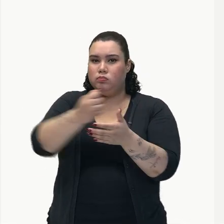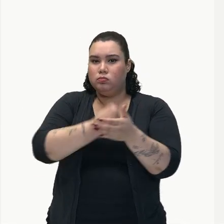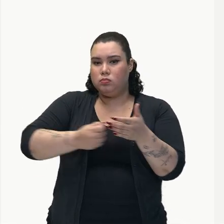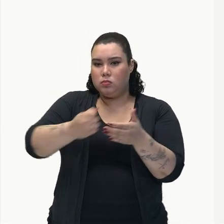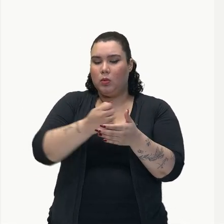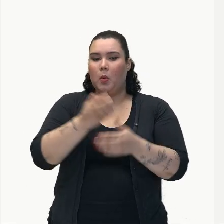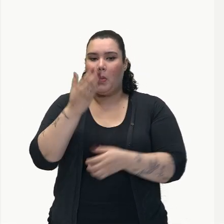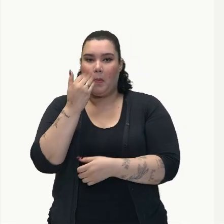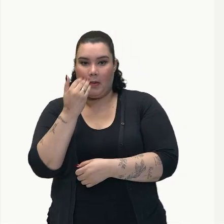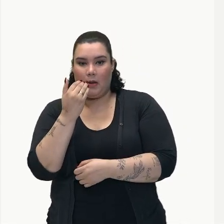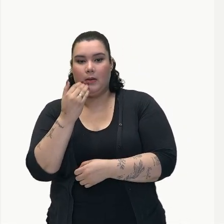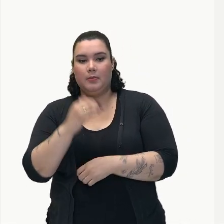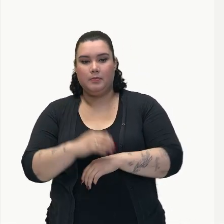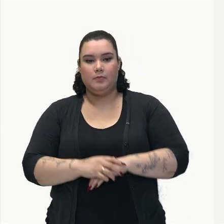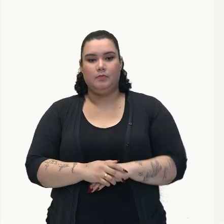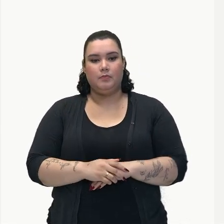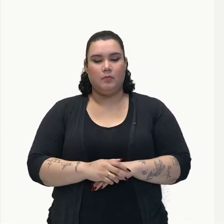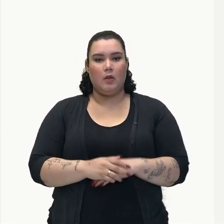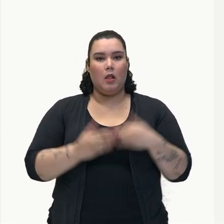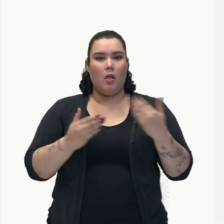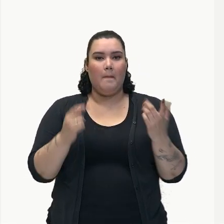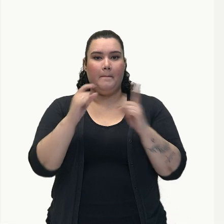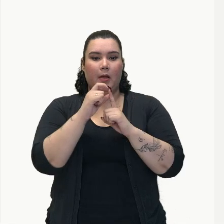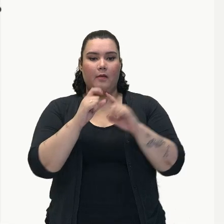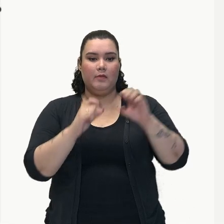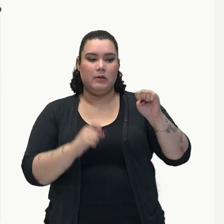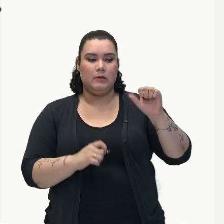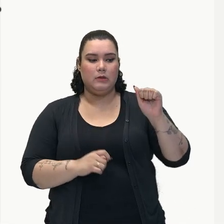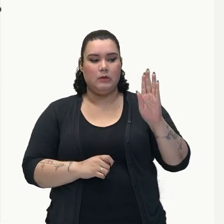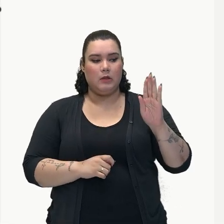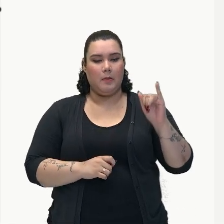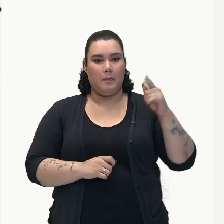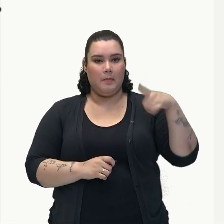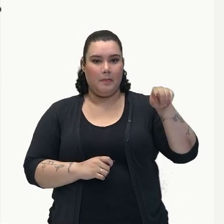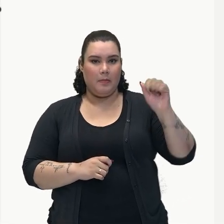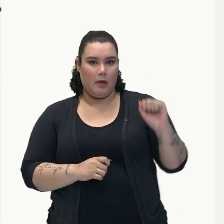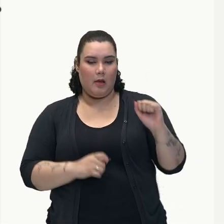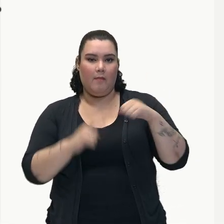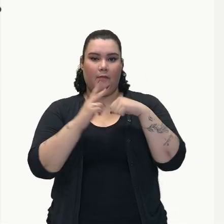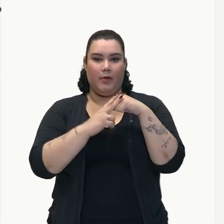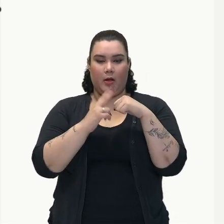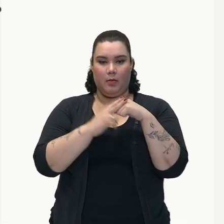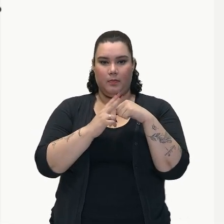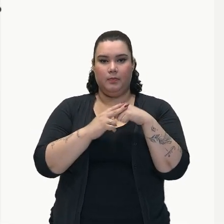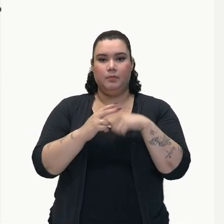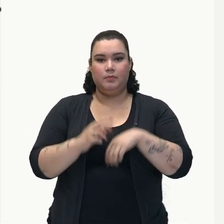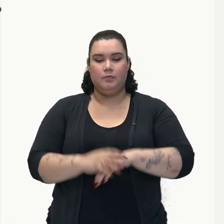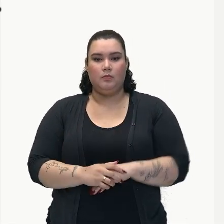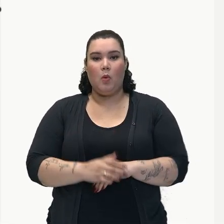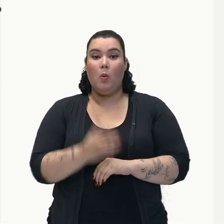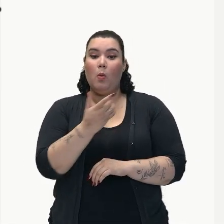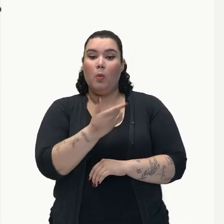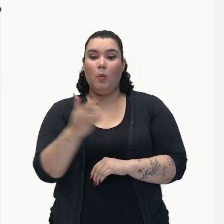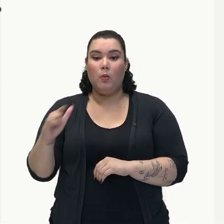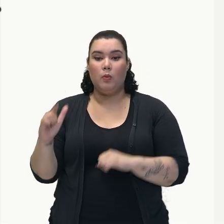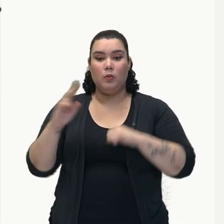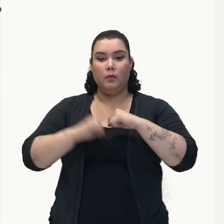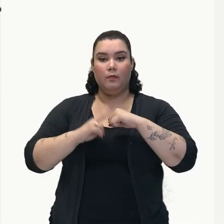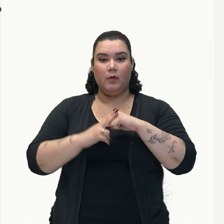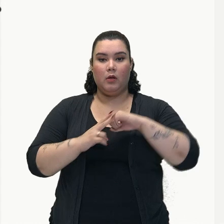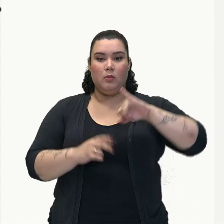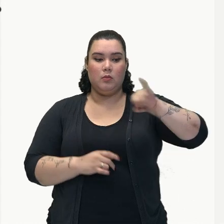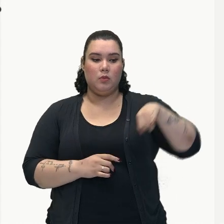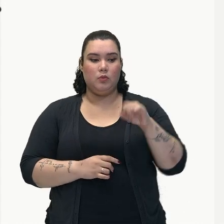favorita. Vocês perceberam aqui? Depois de comer, meu irmão e eu jogávamos, ou